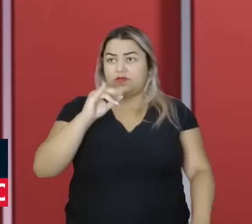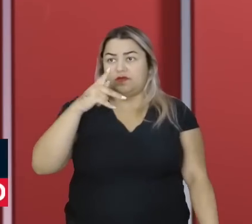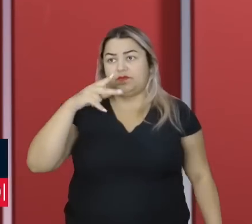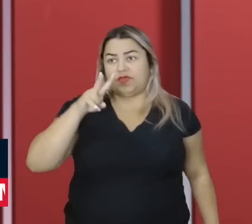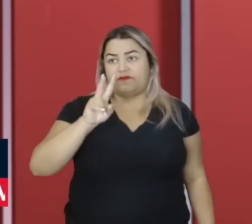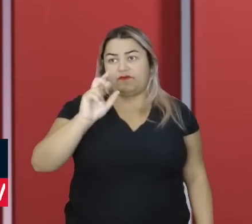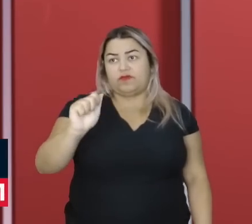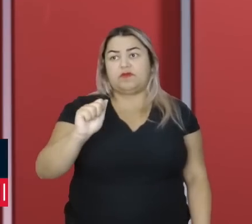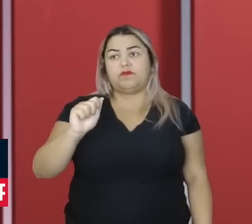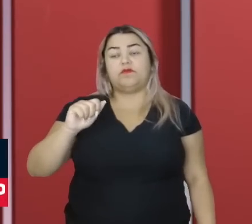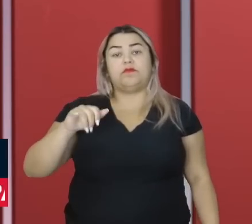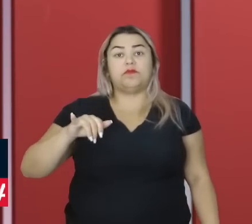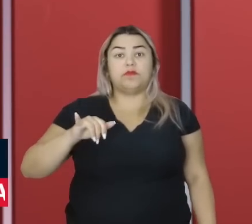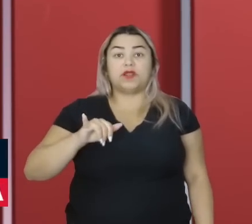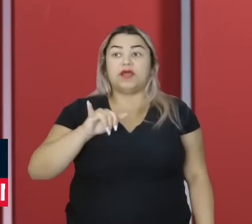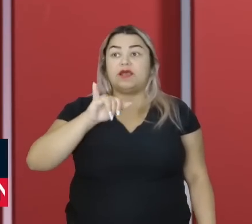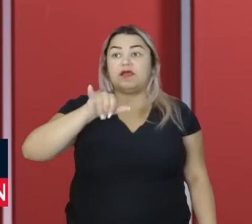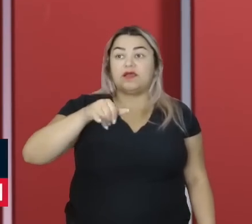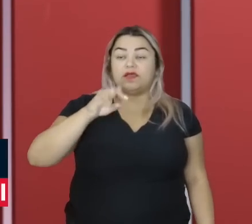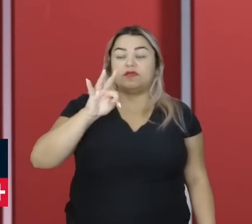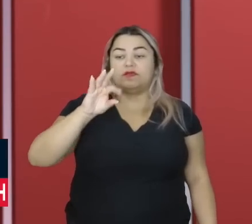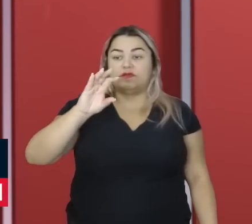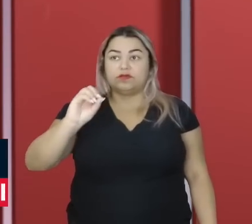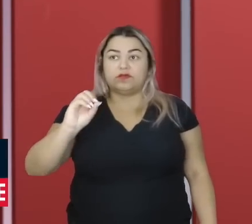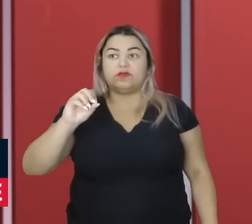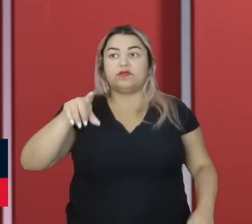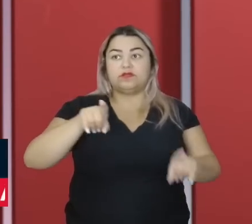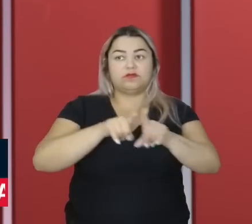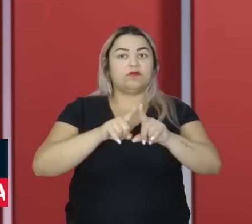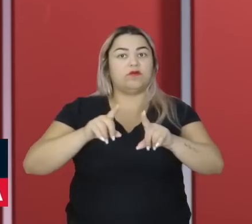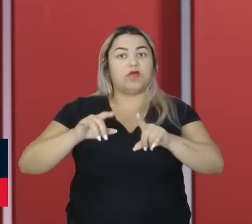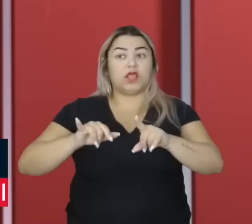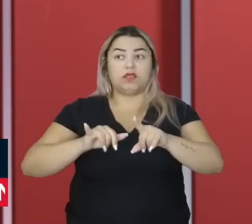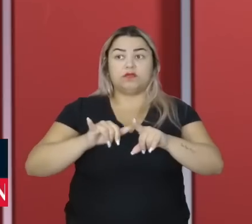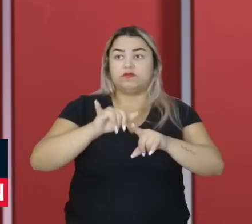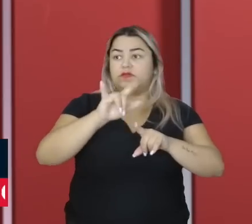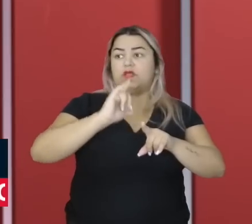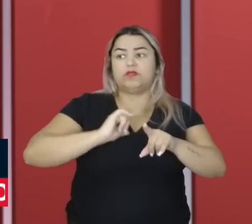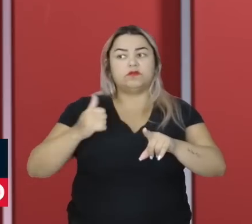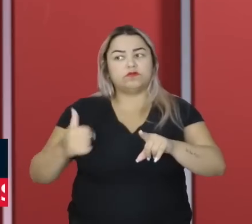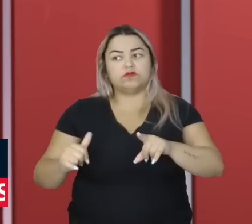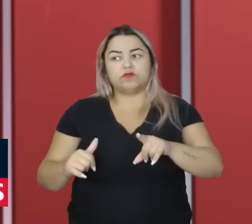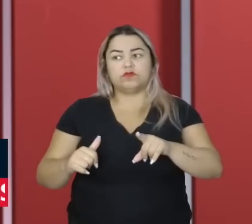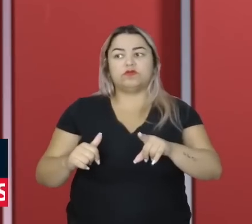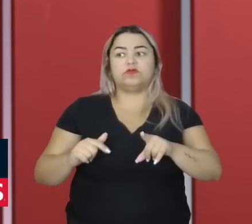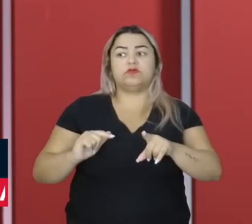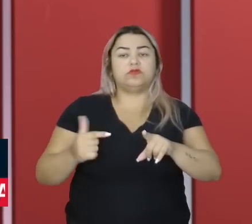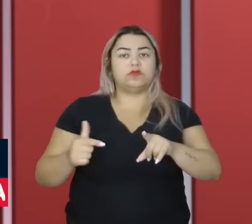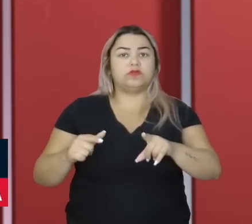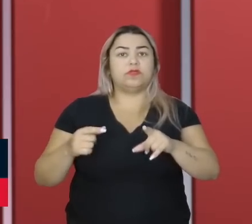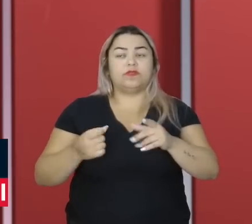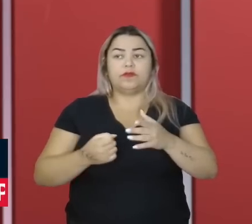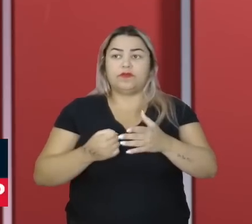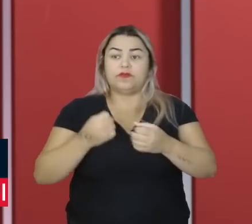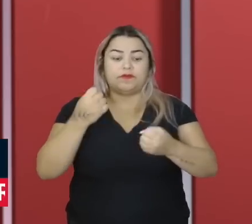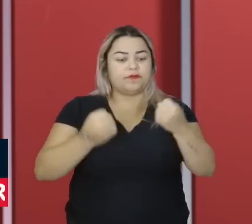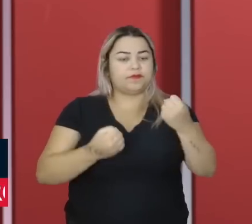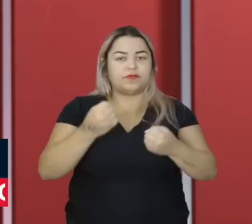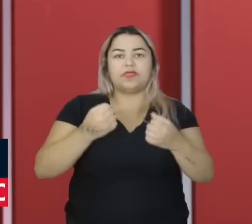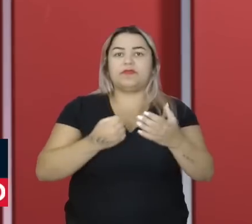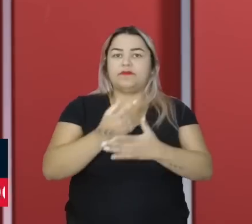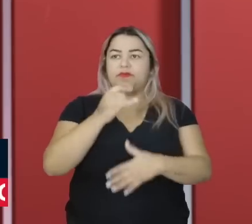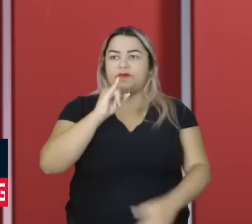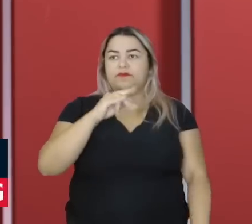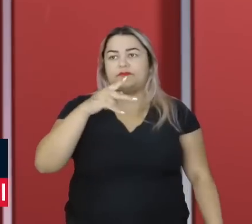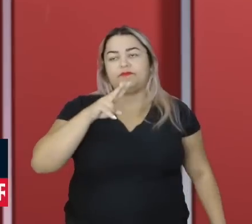também para jatinhos, jet ski, embarcações que antes não tinha. Então, você que tem carro paga IPVA, esse pessoal que